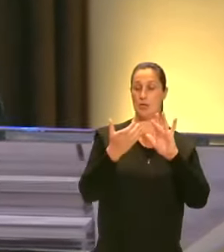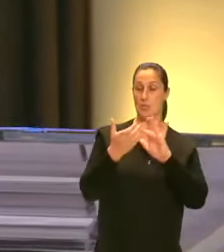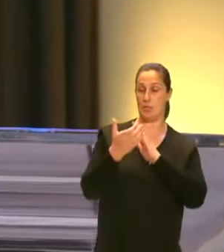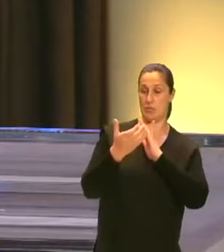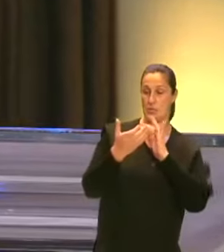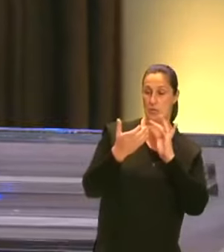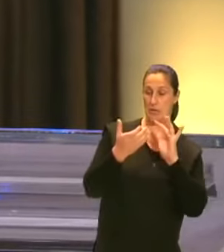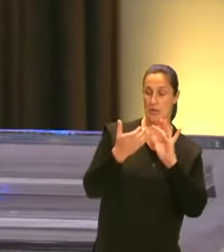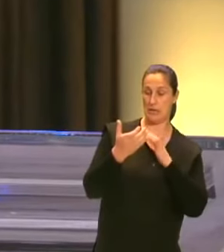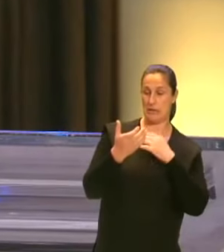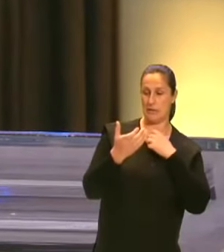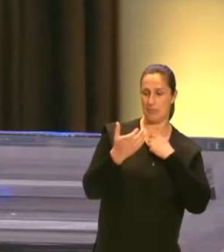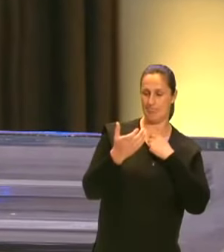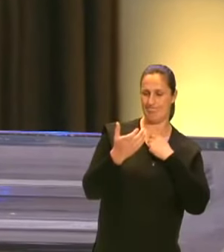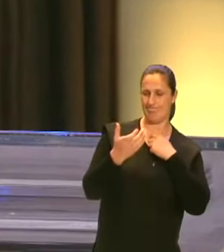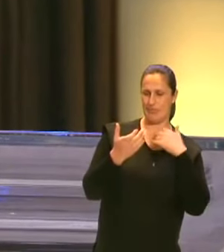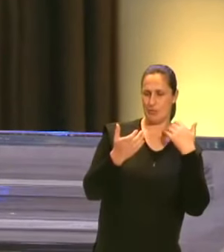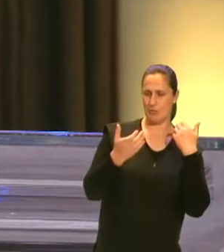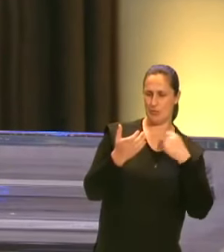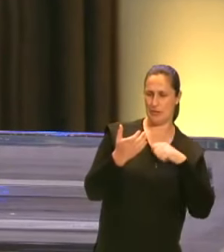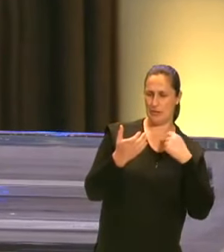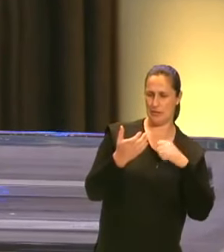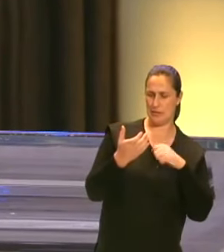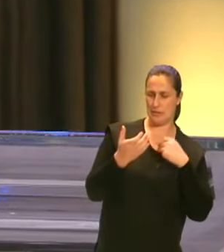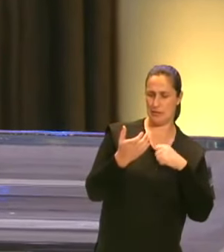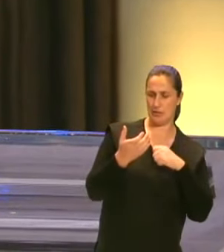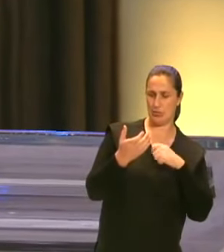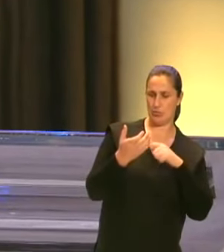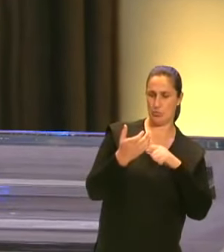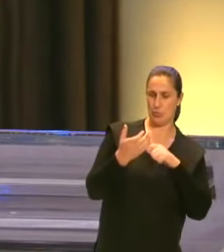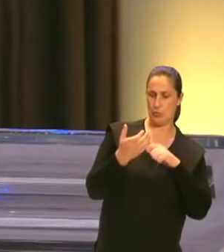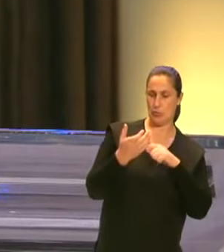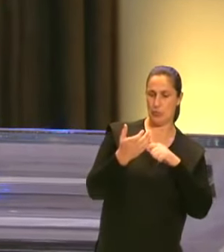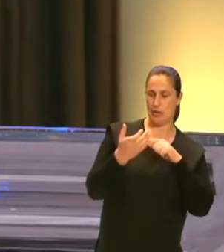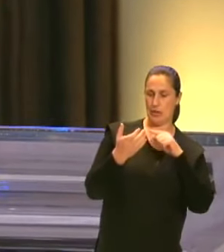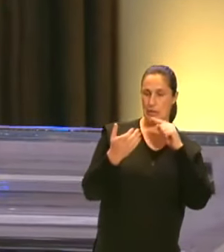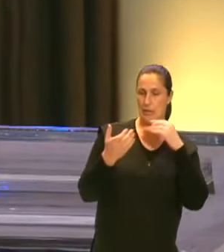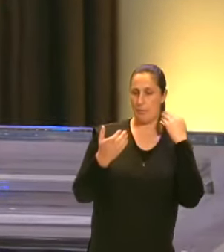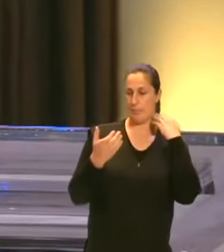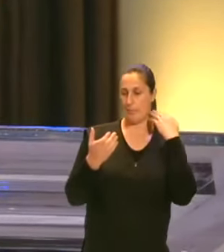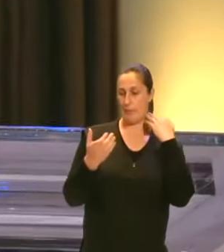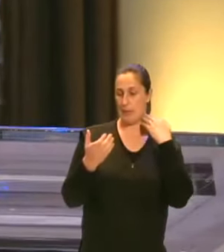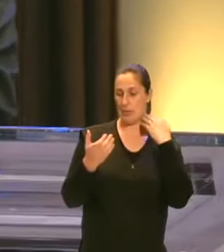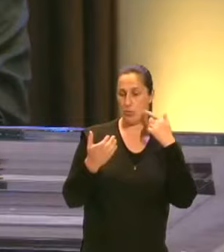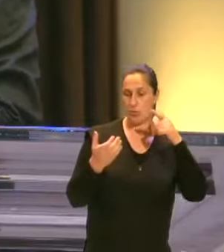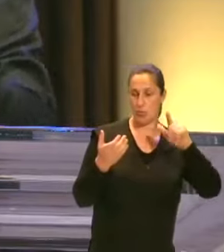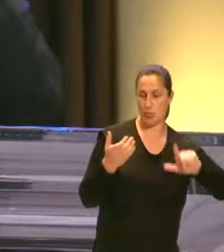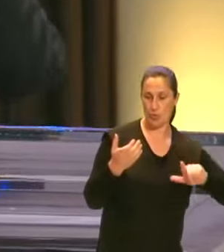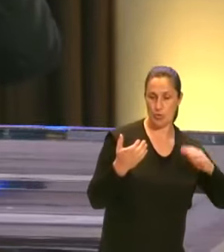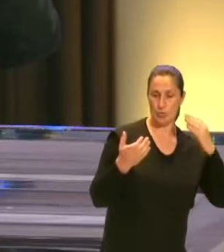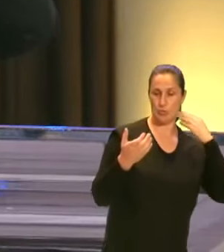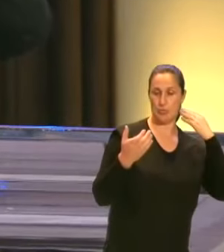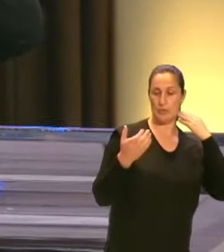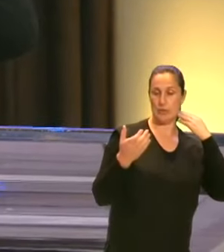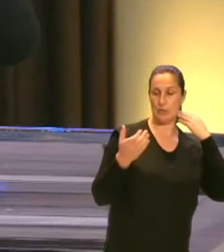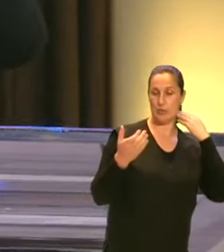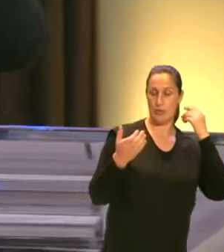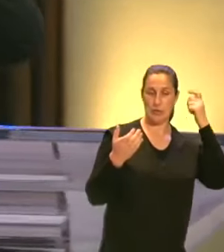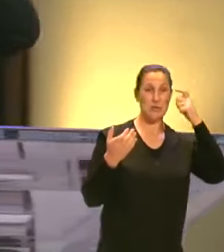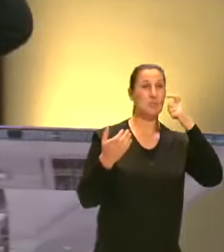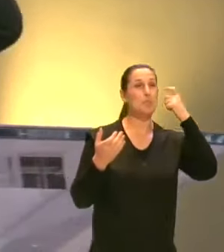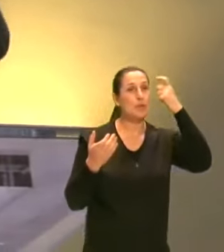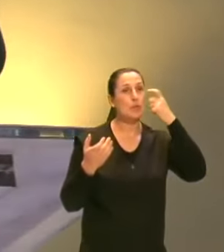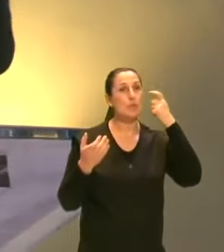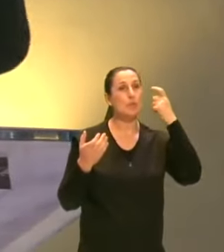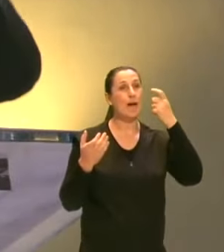falar, olha, eu tenho que passar X nesse banco, Y nesse outro banco, né? E eu fui fazendo os cálculos ali preocupado, falei,